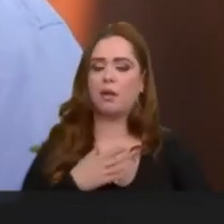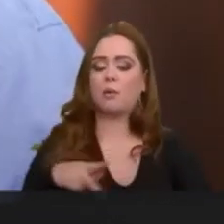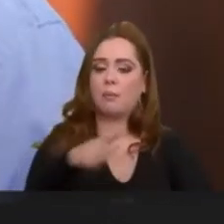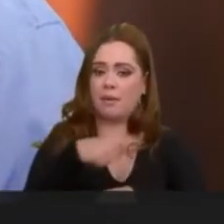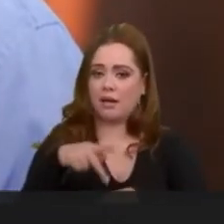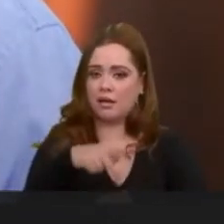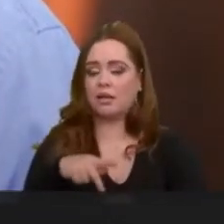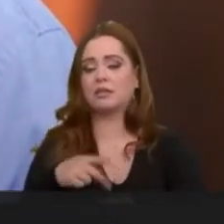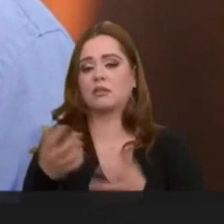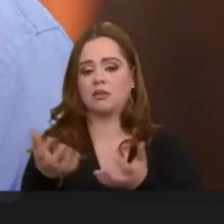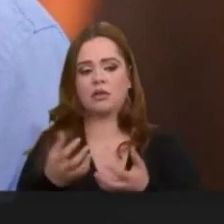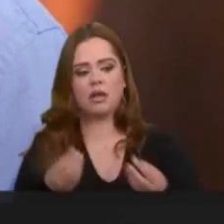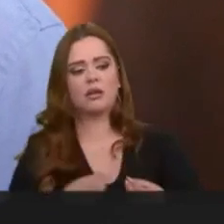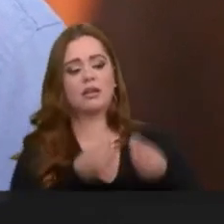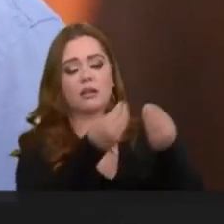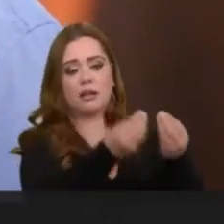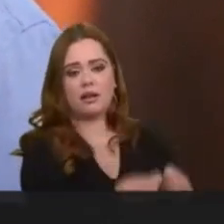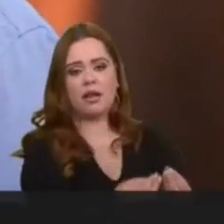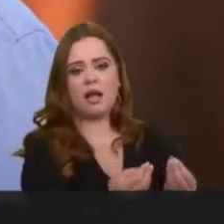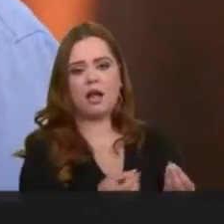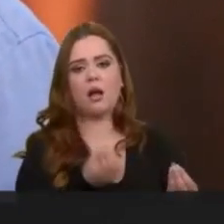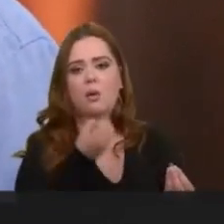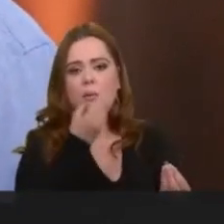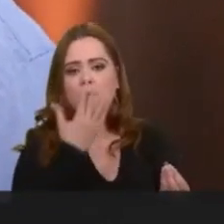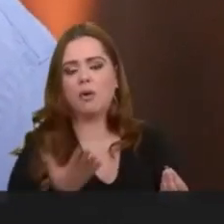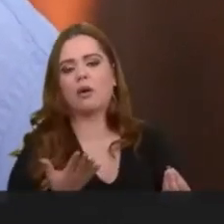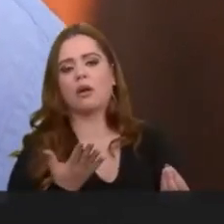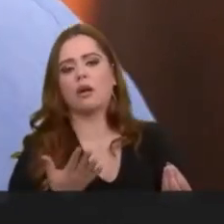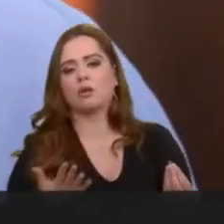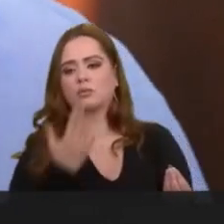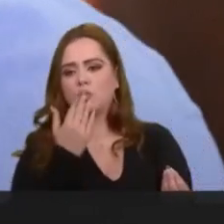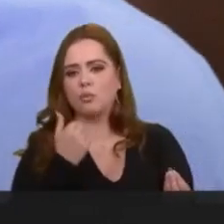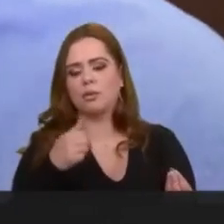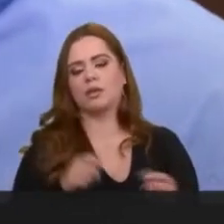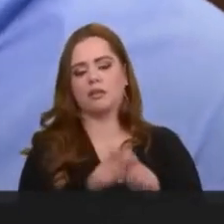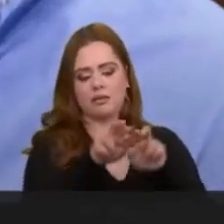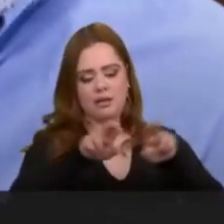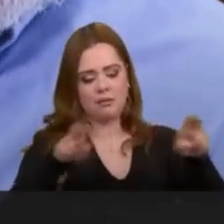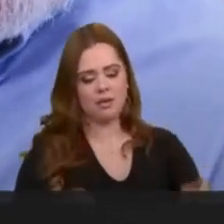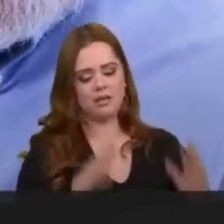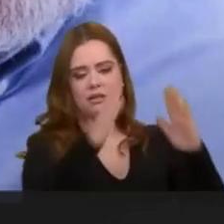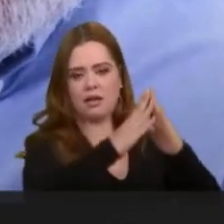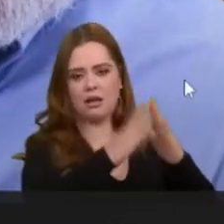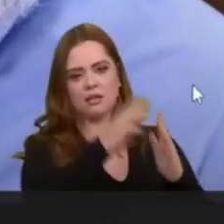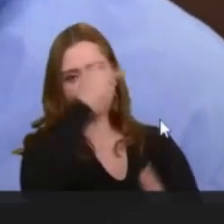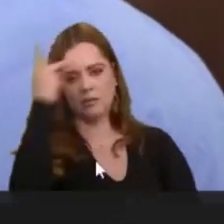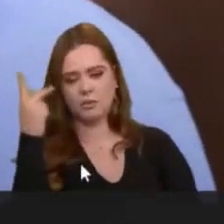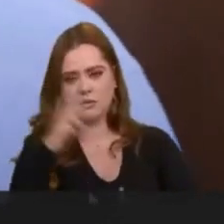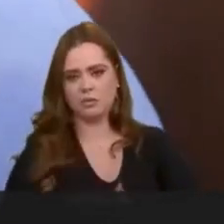com fartura na mesa então eu tenho certeza que isso vai acontecer então tudo isso me deixa muito muito muito